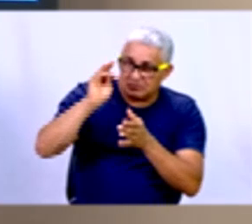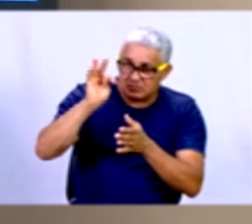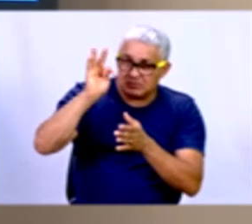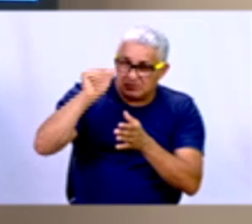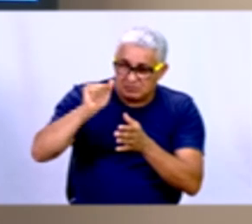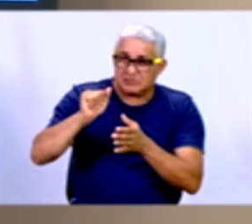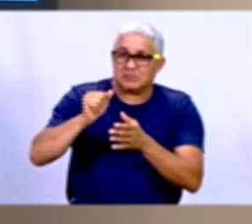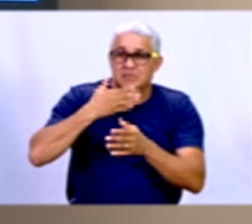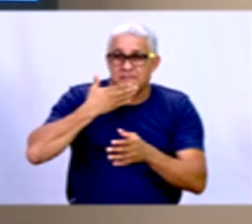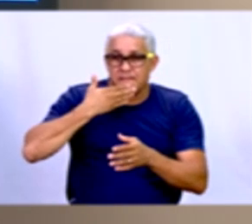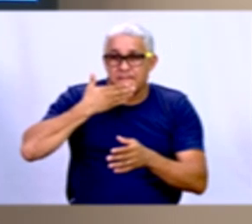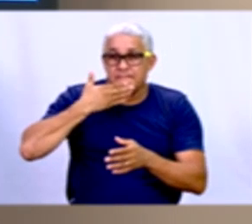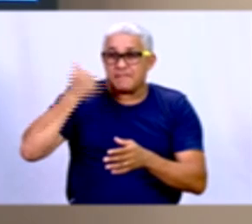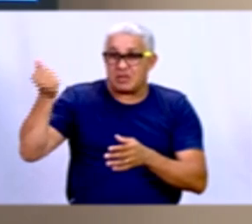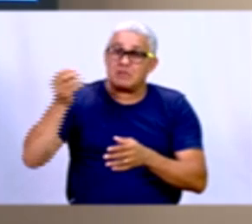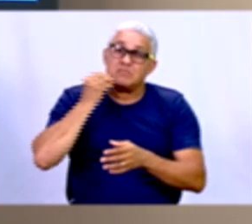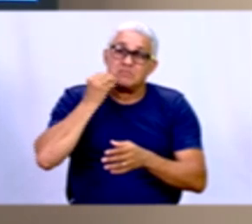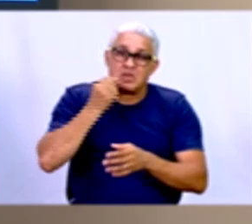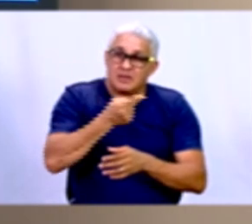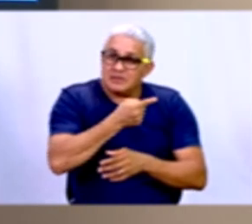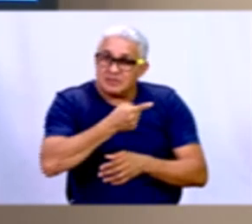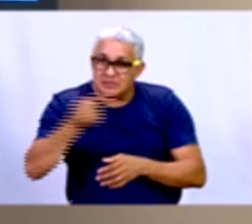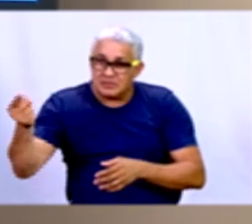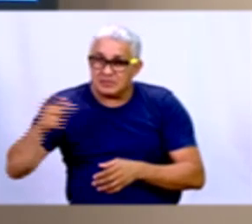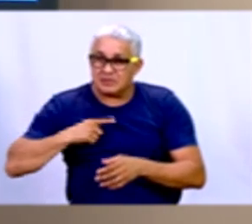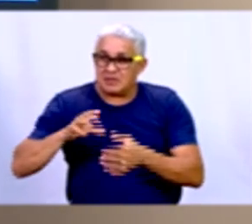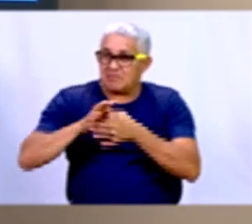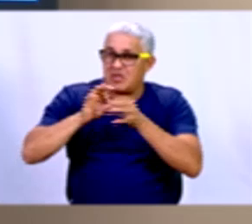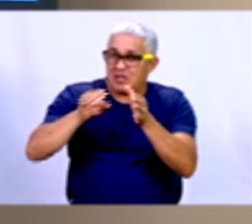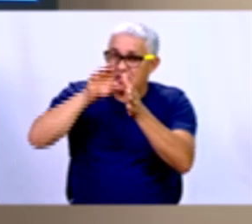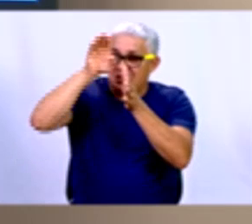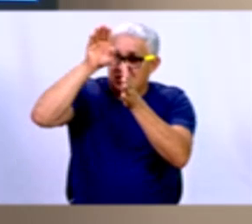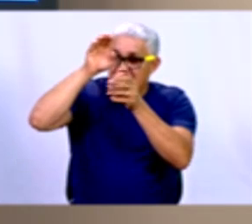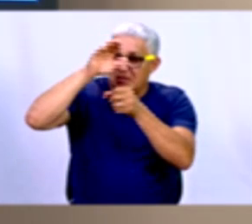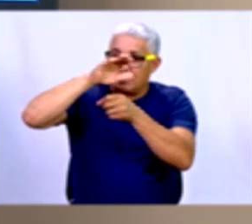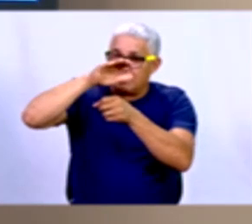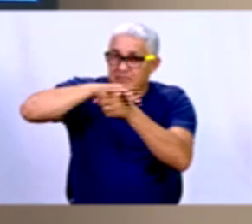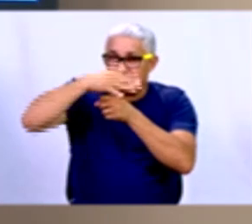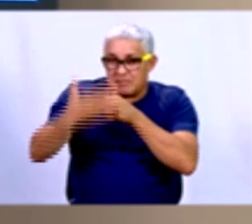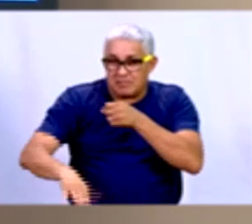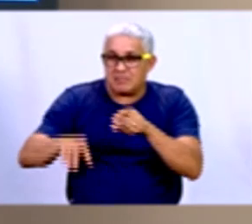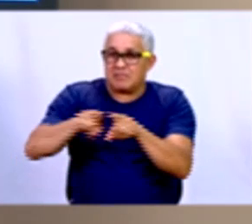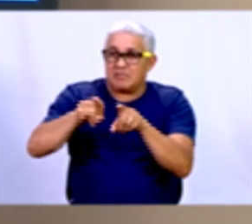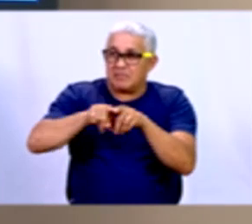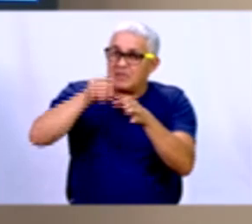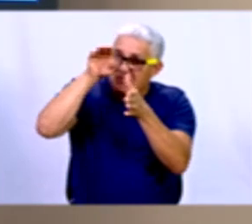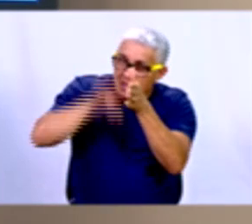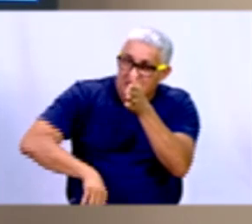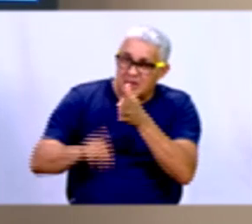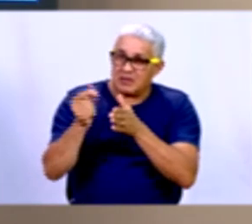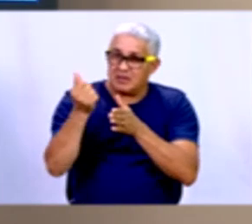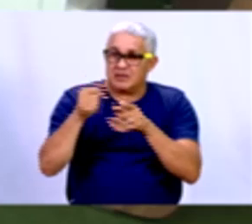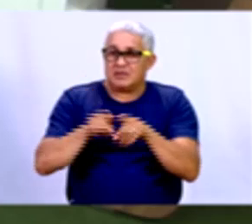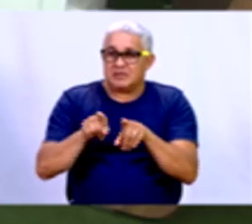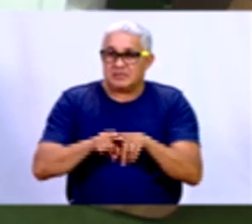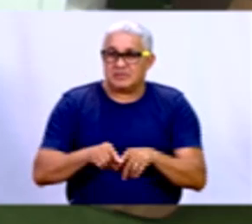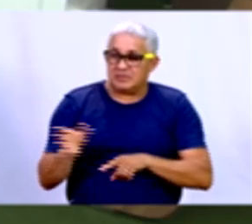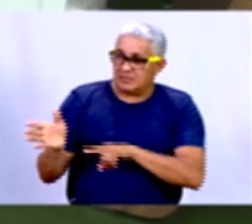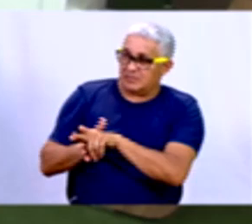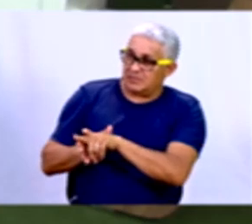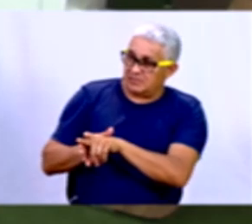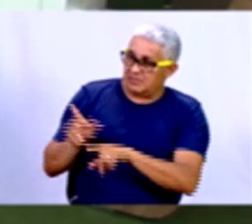oportunidades para aquela semana, quando que tem desconto, certo? Então, professor Marcel, com